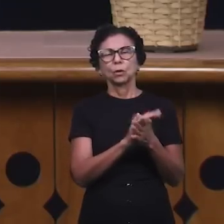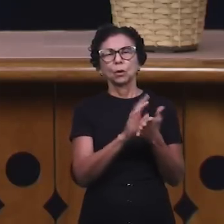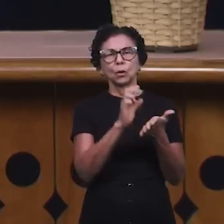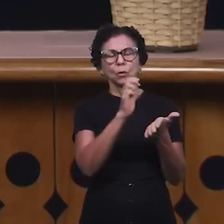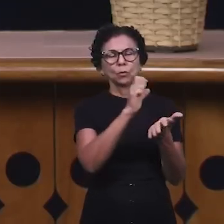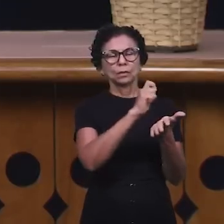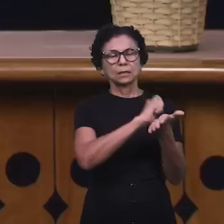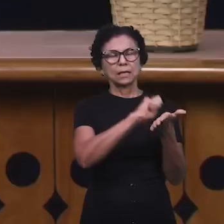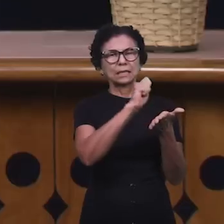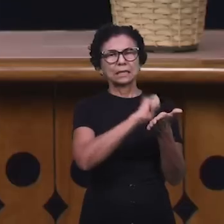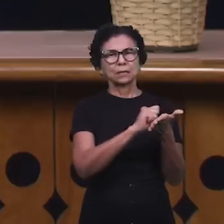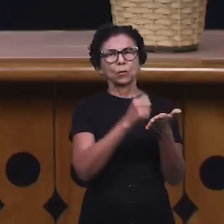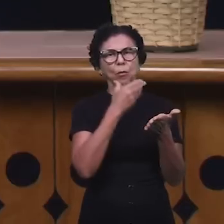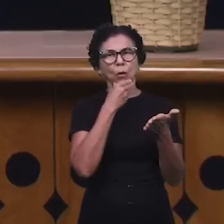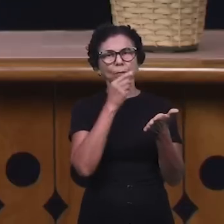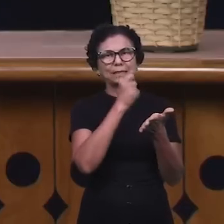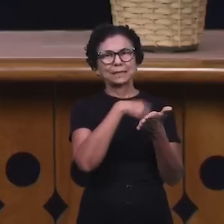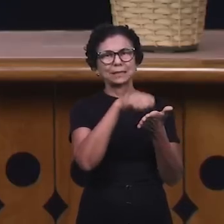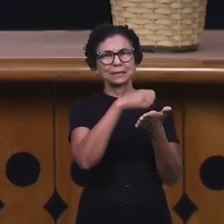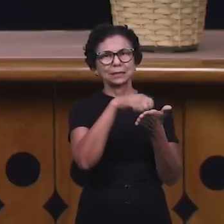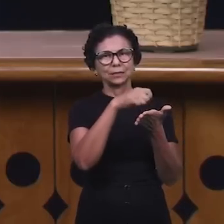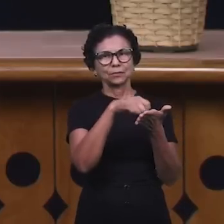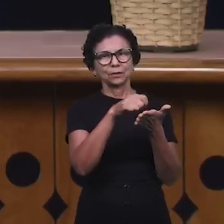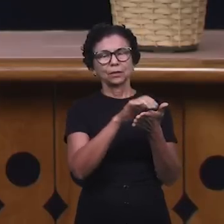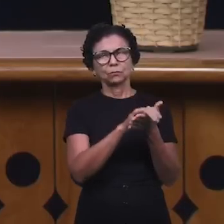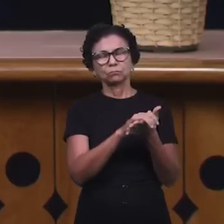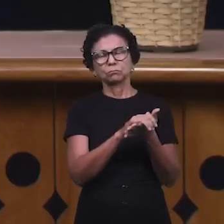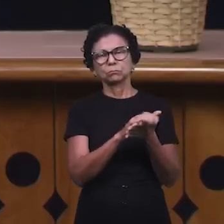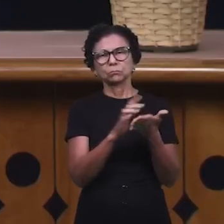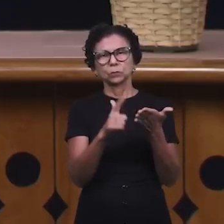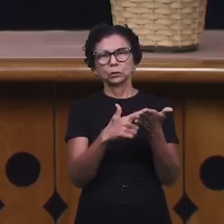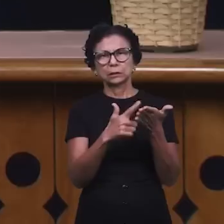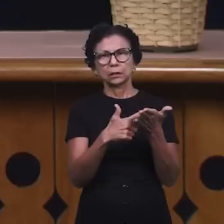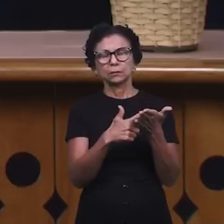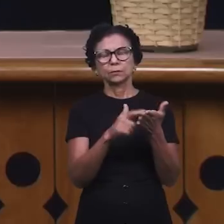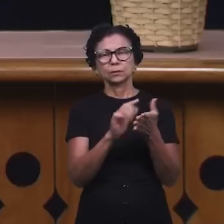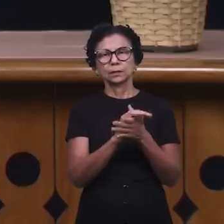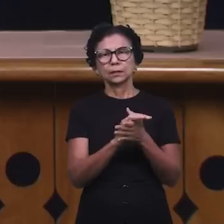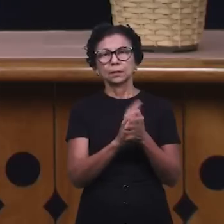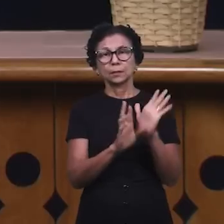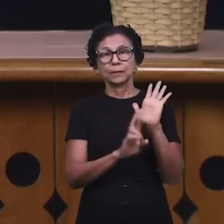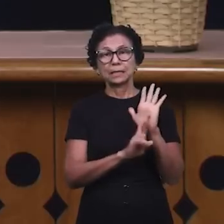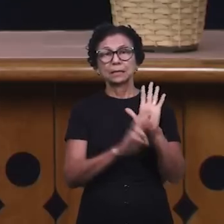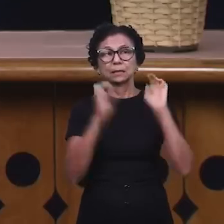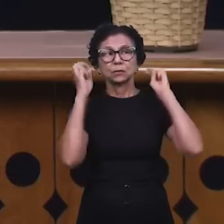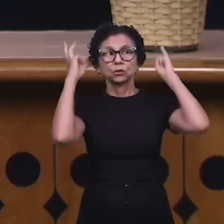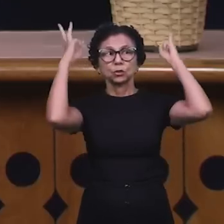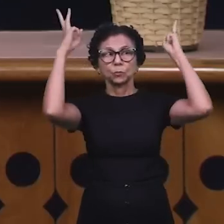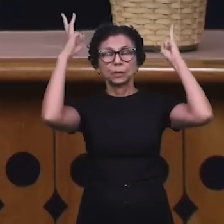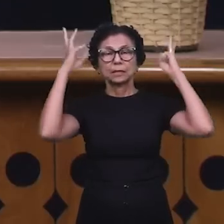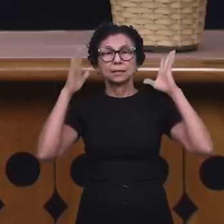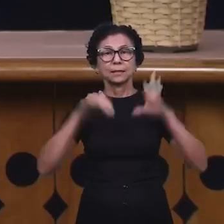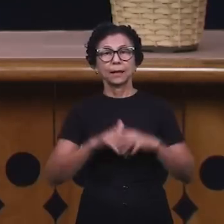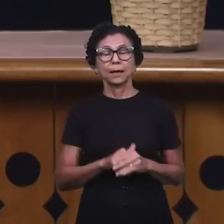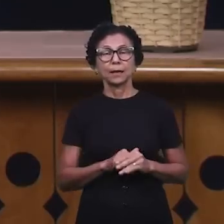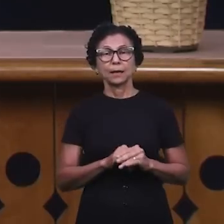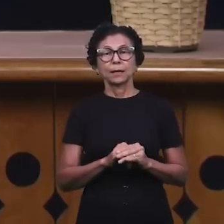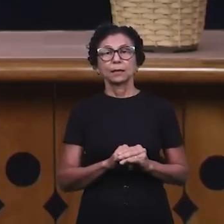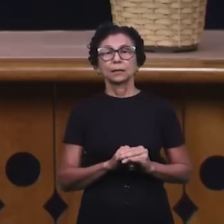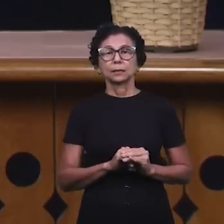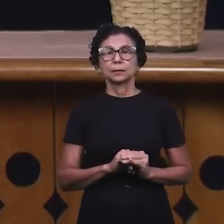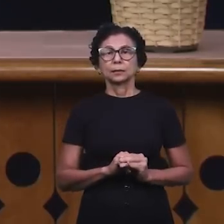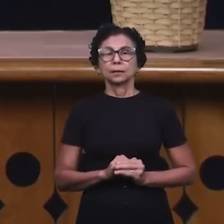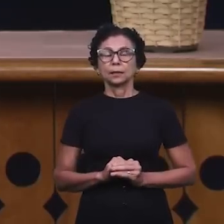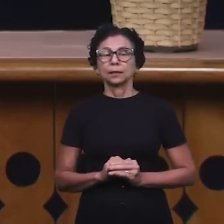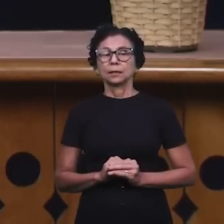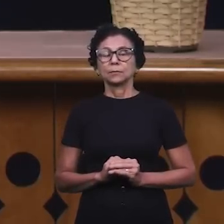Velho Testamento, representantes de Moisés, porque a palavra diz assim, na cadeira de Moisés